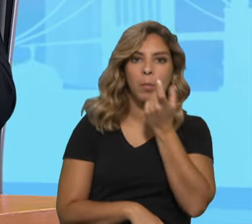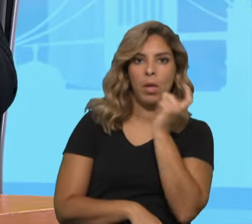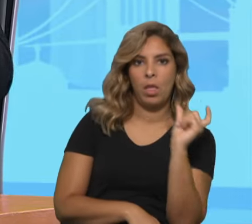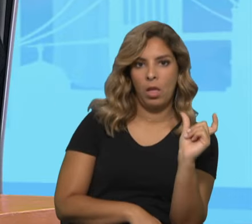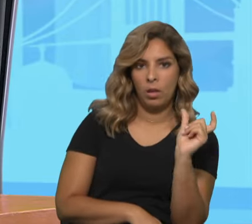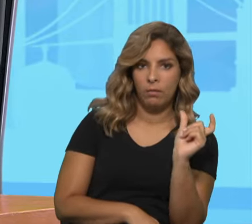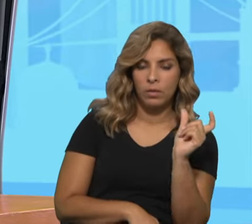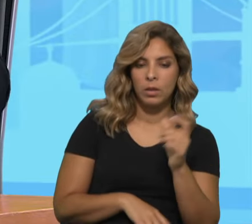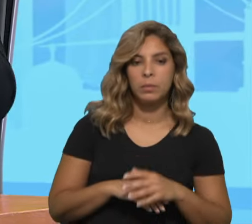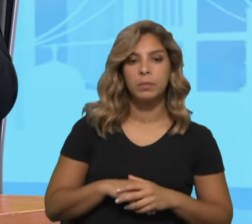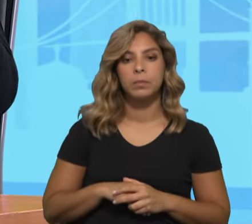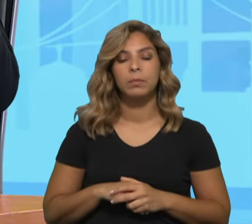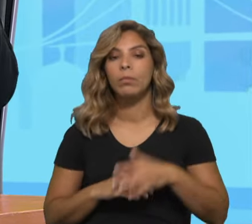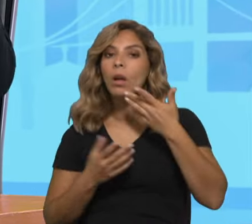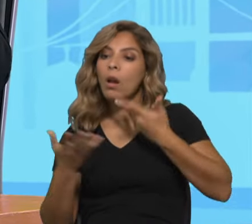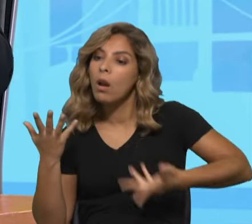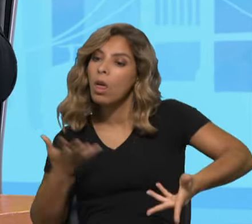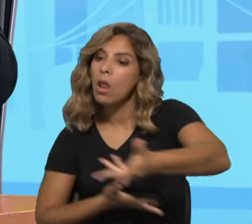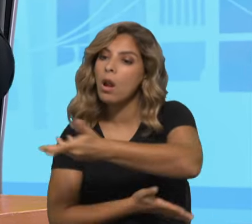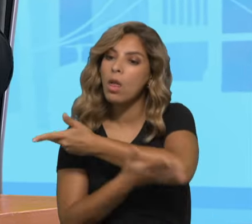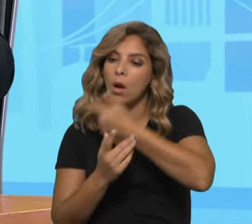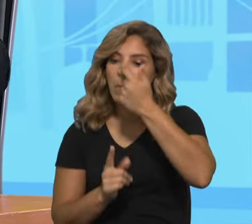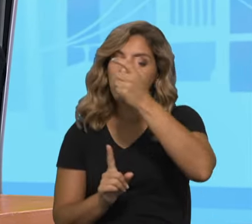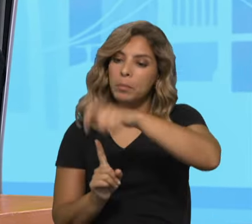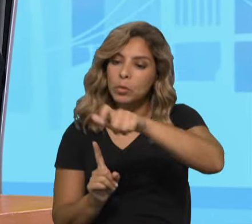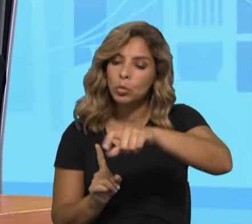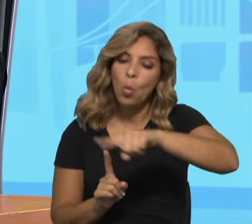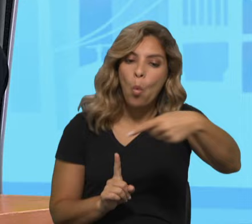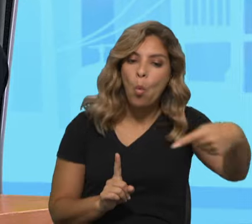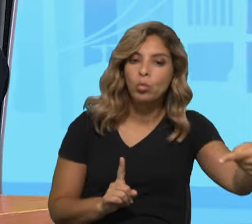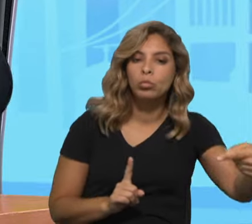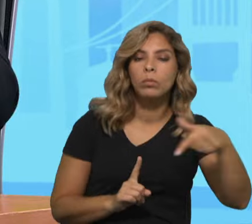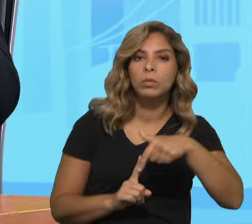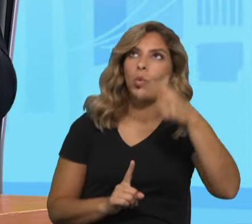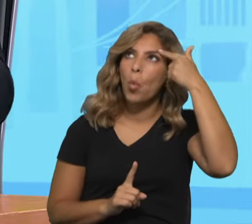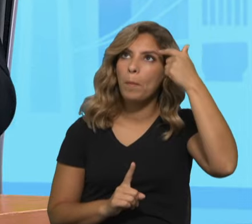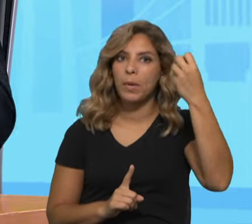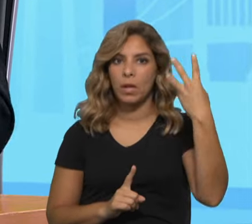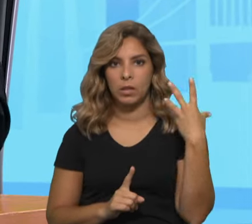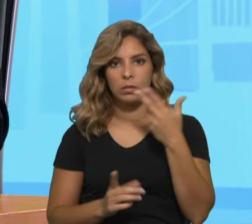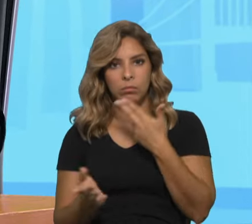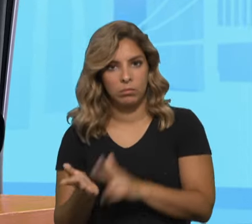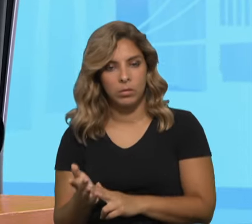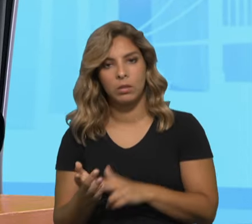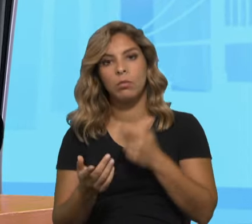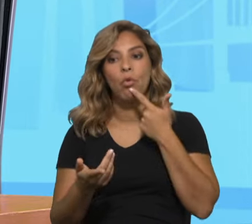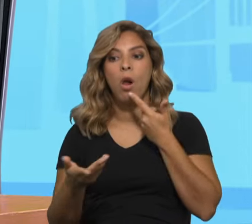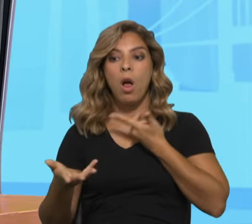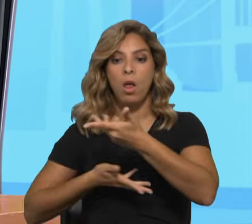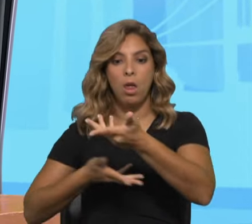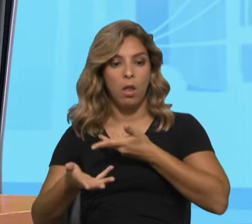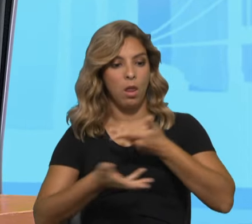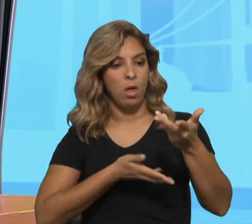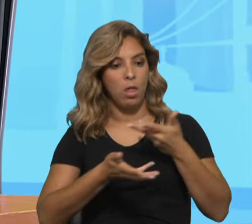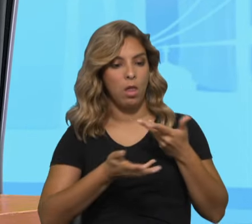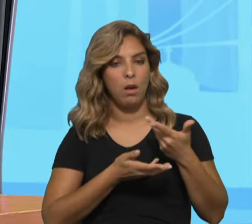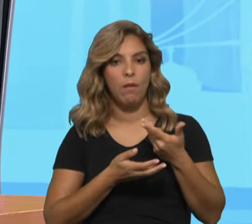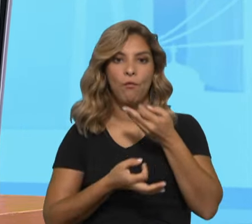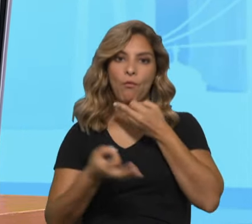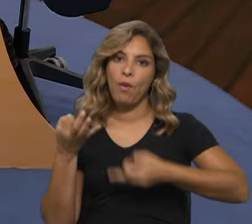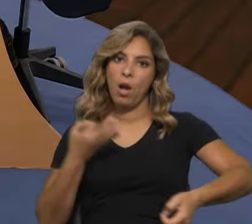Dialogando com os outros, falando com os outros, nós procuramos compreender melhor a realidade. É falar que a gente se entende. É falando que a gente se entende. E